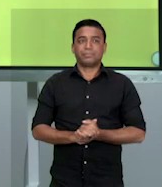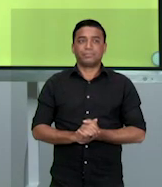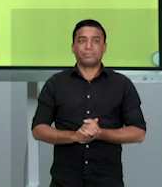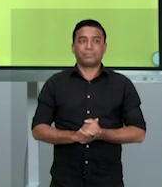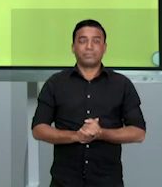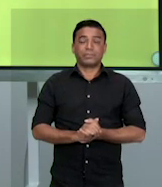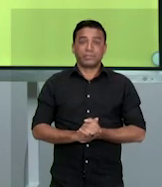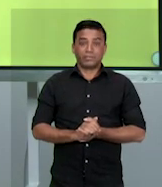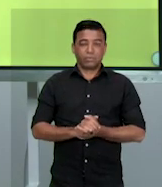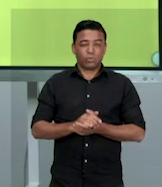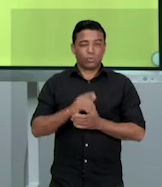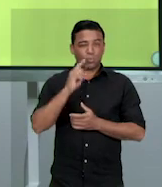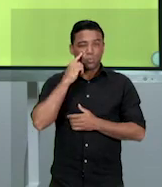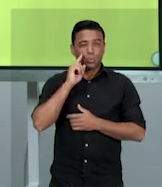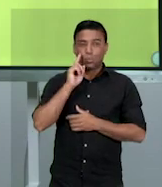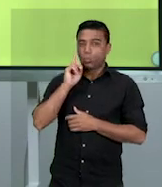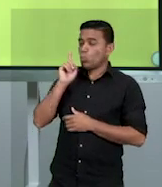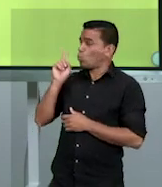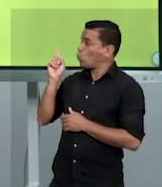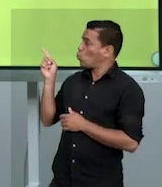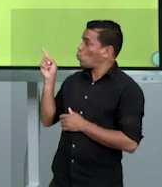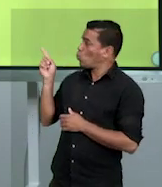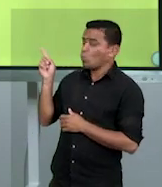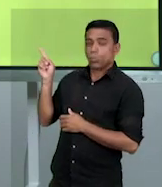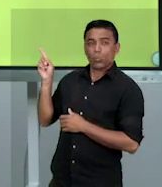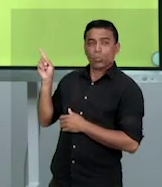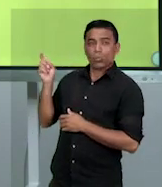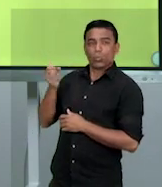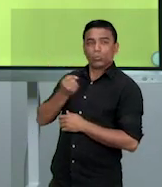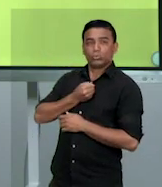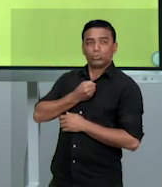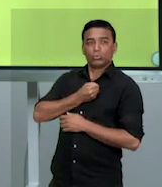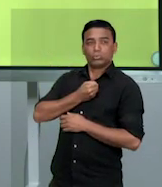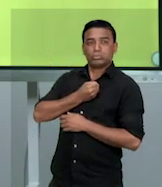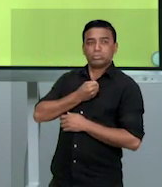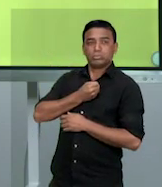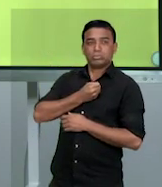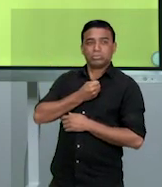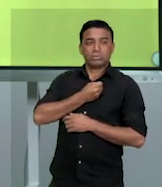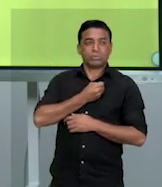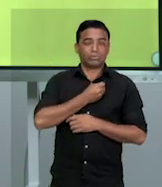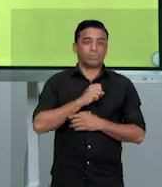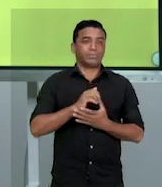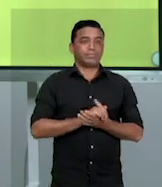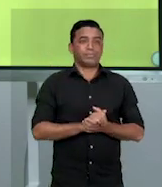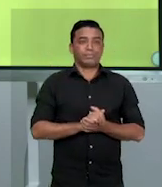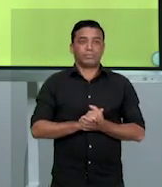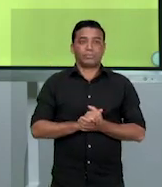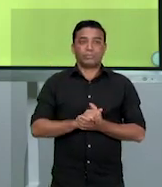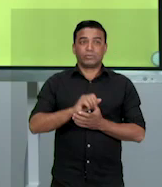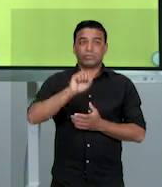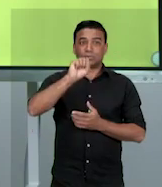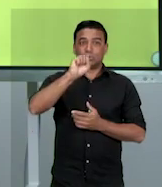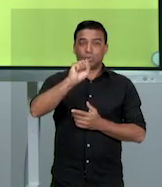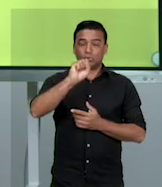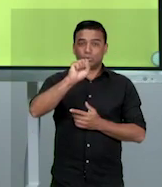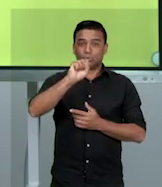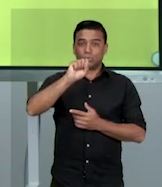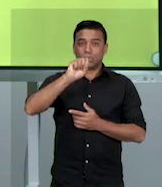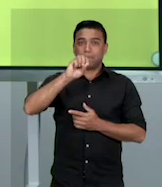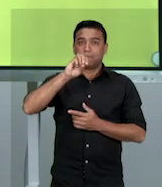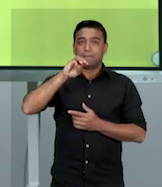aqui, olha, né? Eu tenho esse número multiplicado por 1000. Então, eu tenho